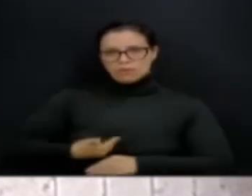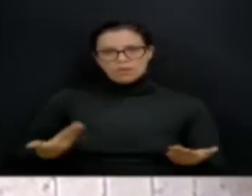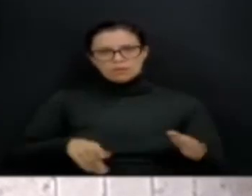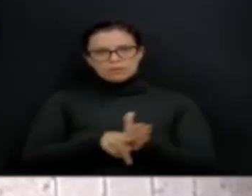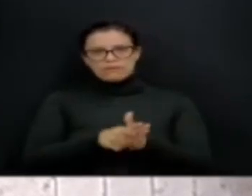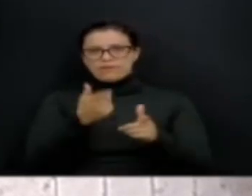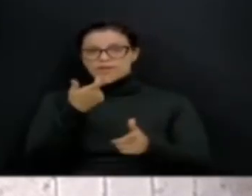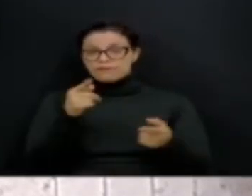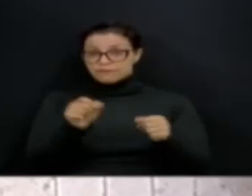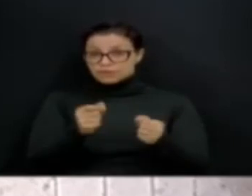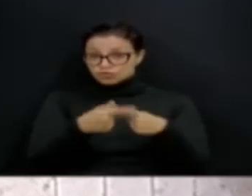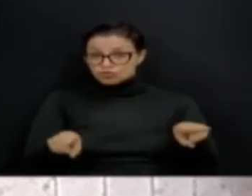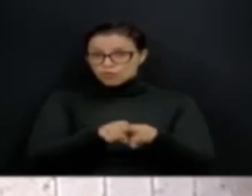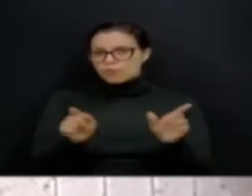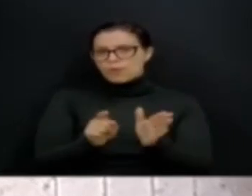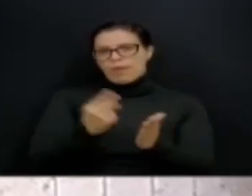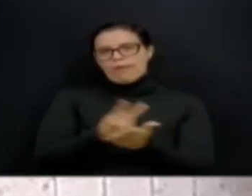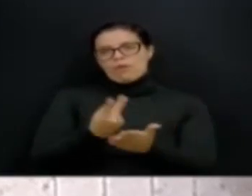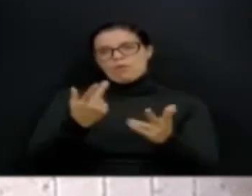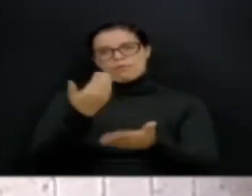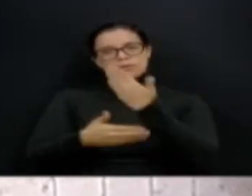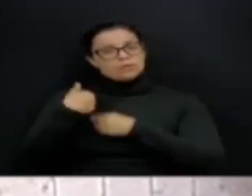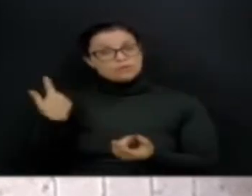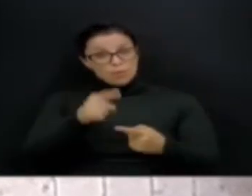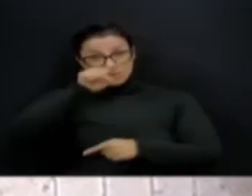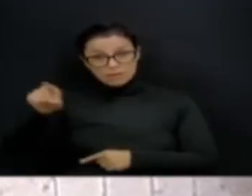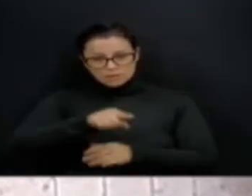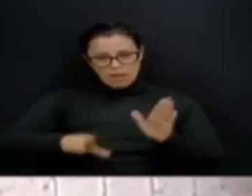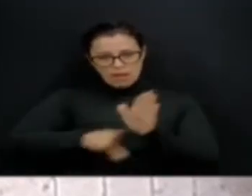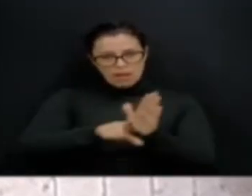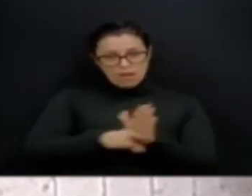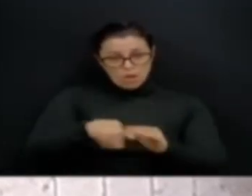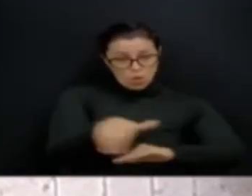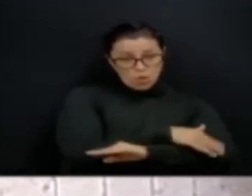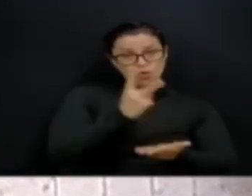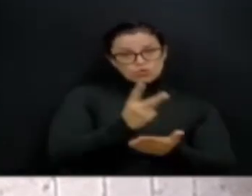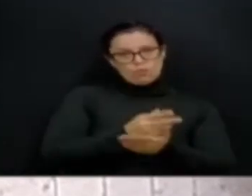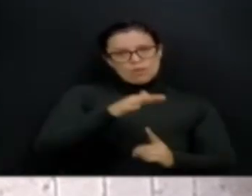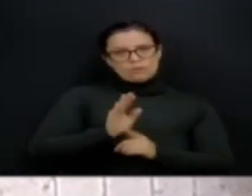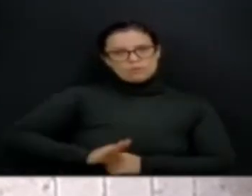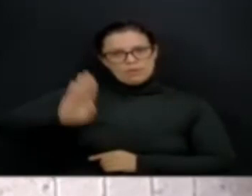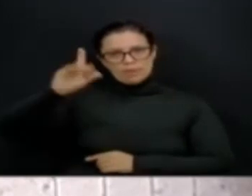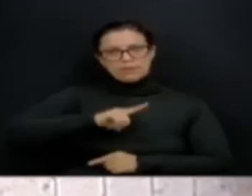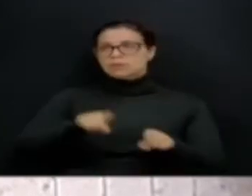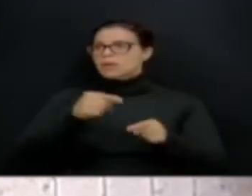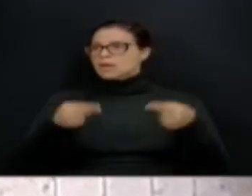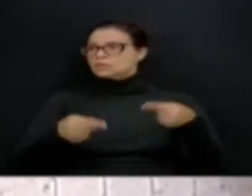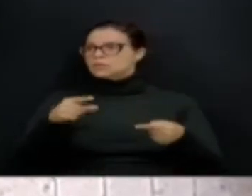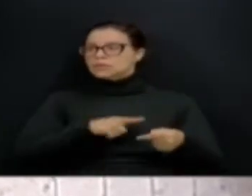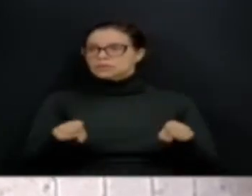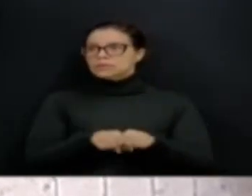não repetir os erros do passado. Vamos revogar a cessão das rodovias. Uma parte, trazer a